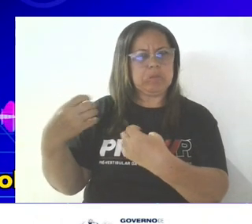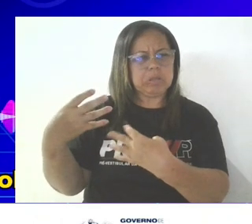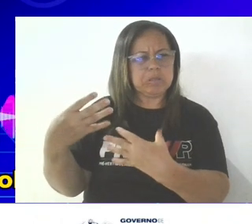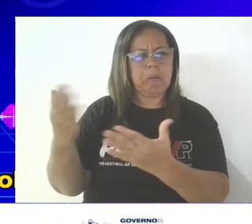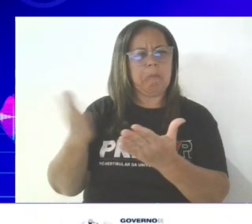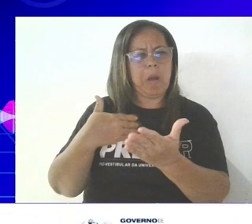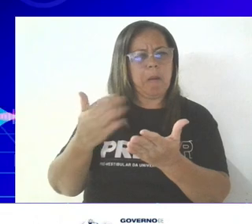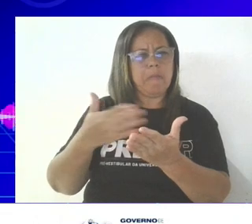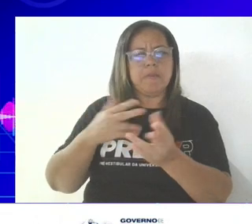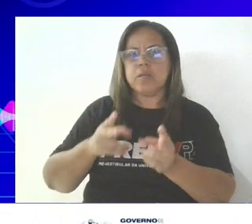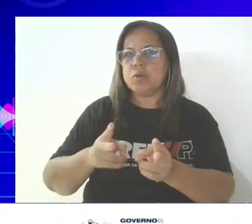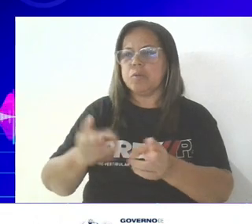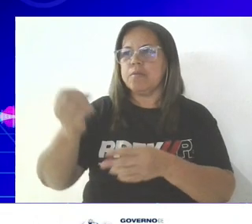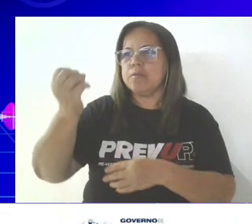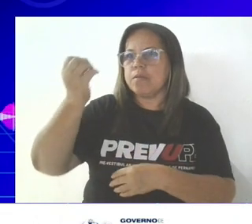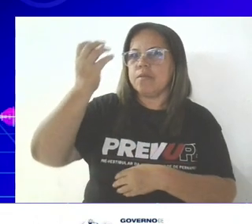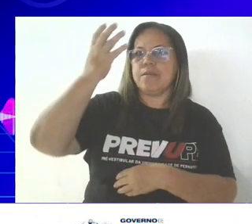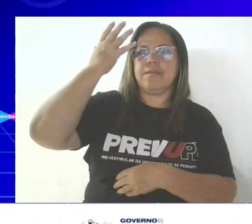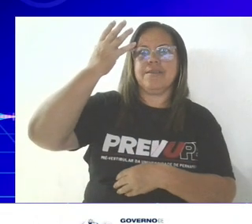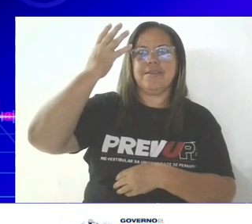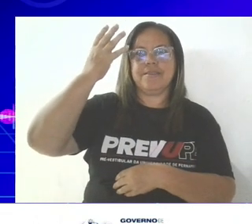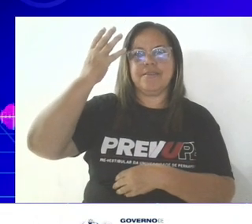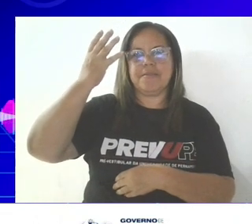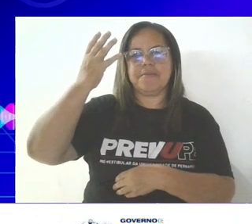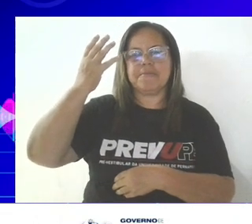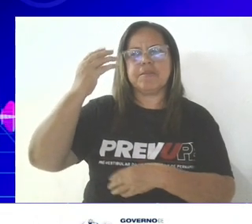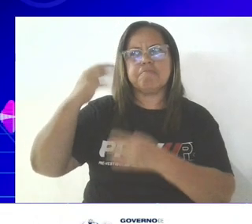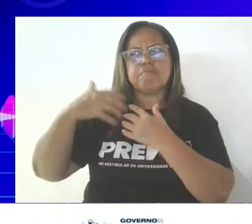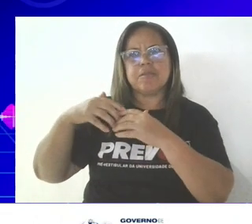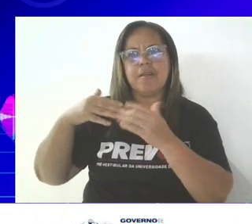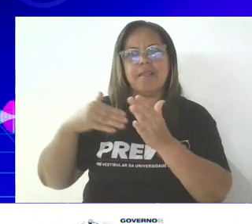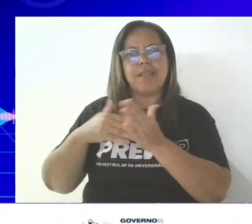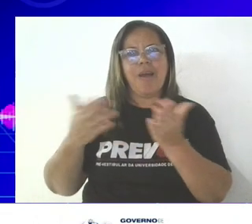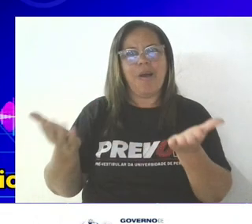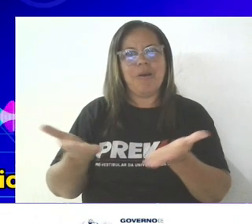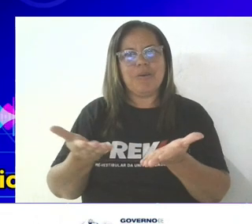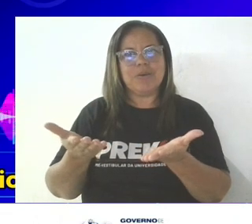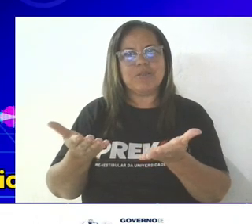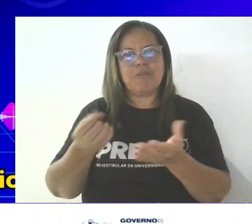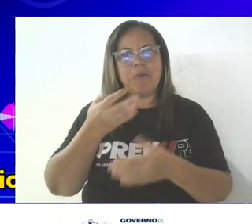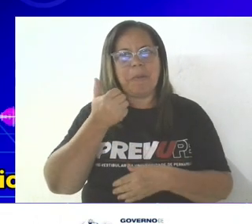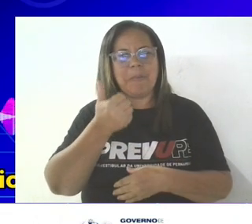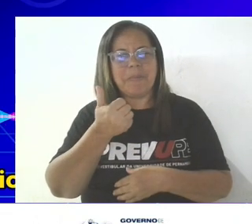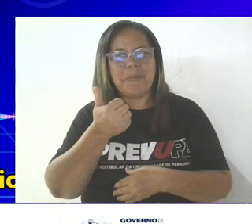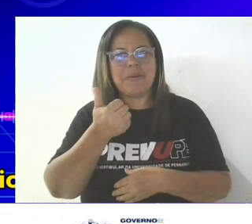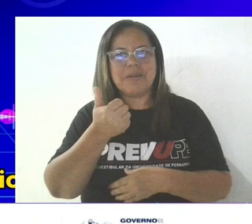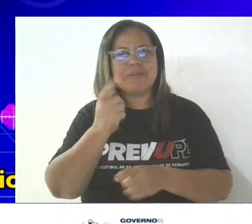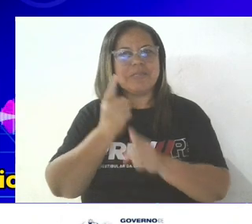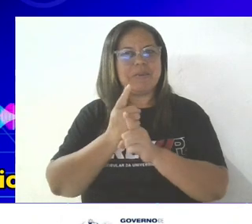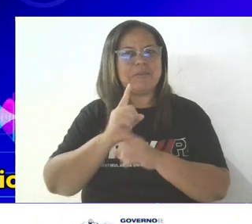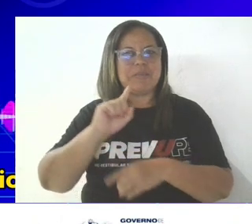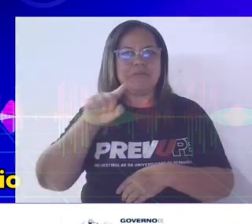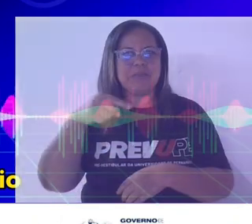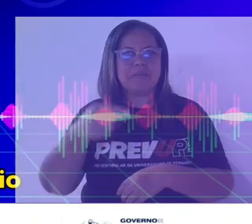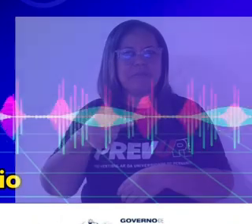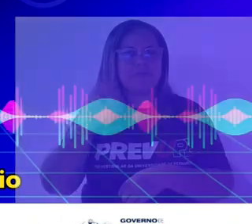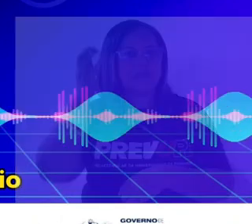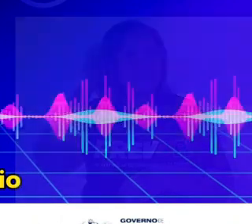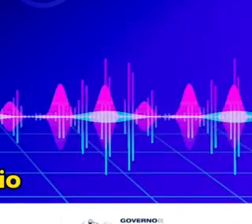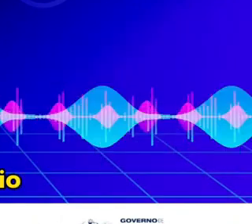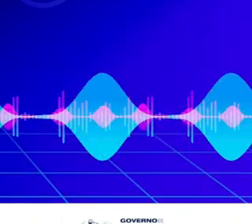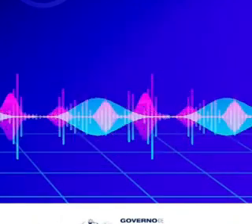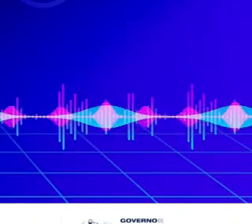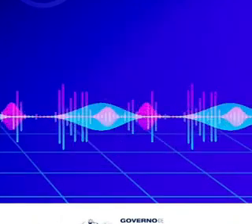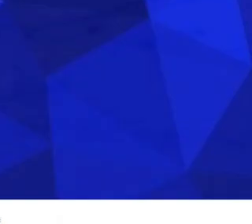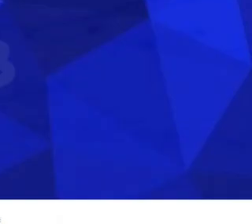massa de obras que continua inspirando e provocando reflexões até hoje valeu por nos ouvir e até o próximo